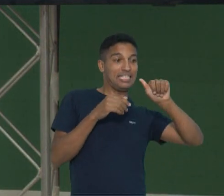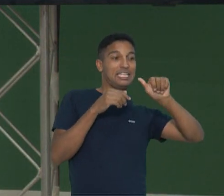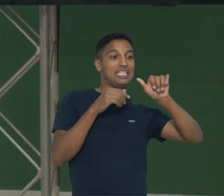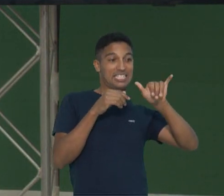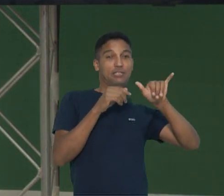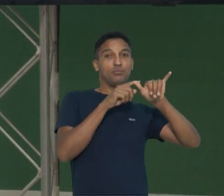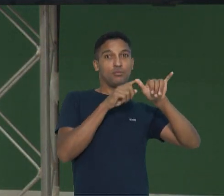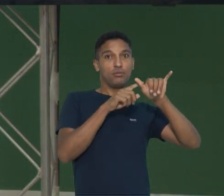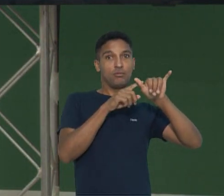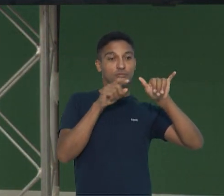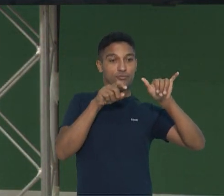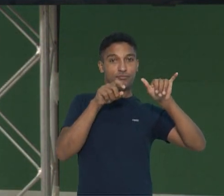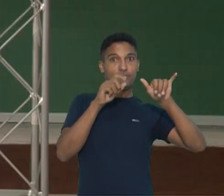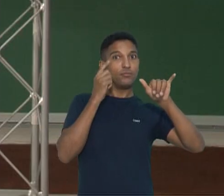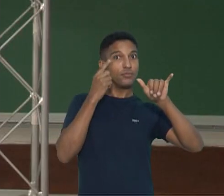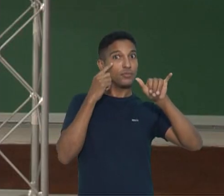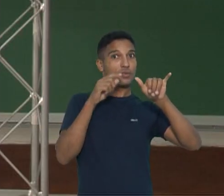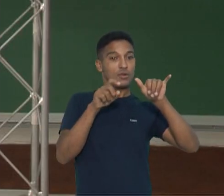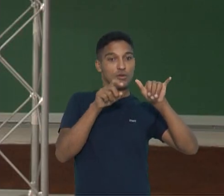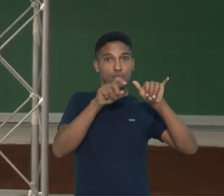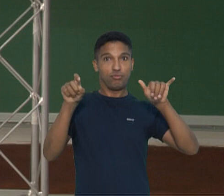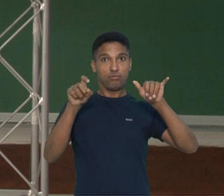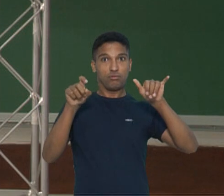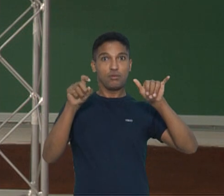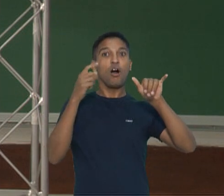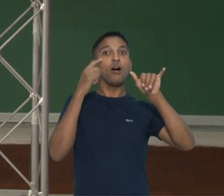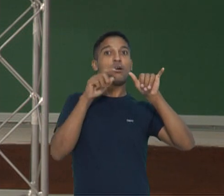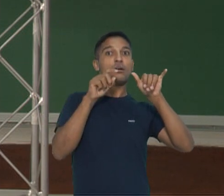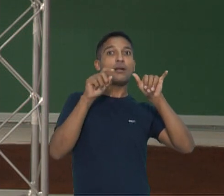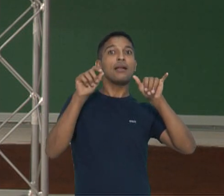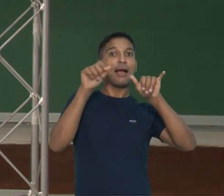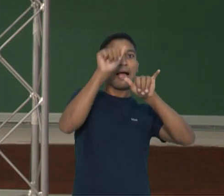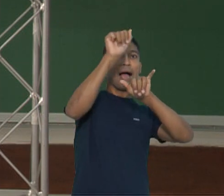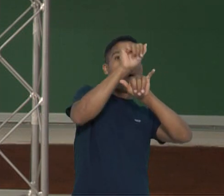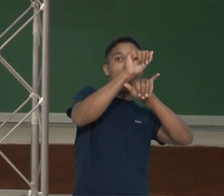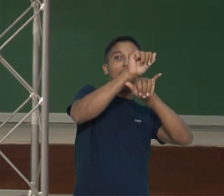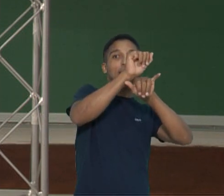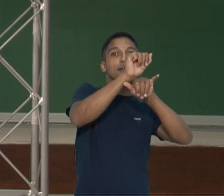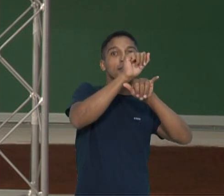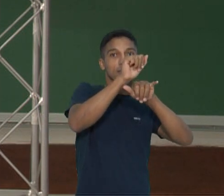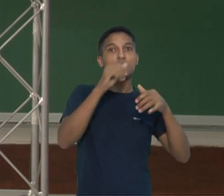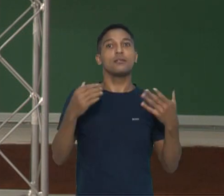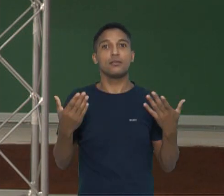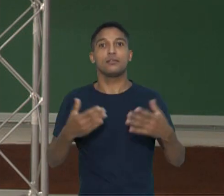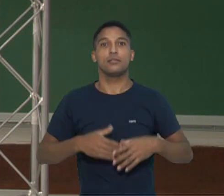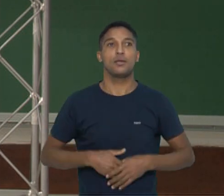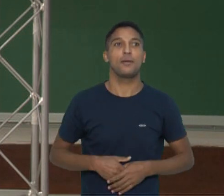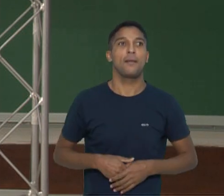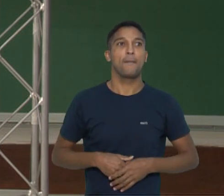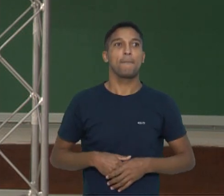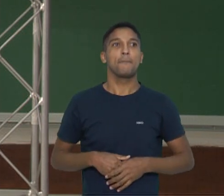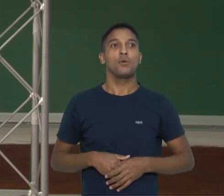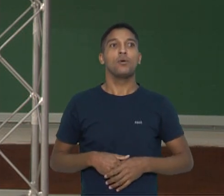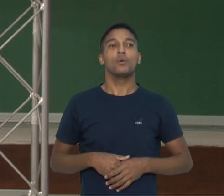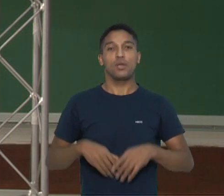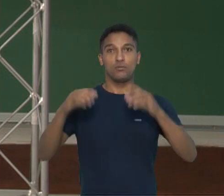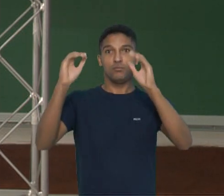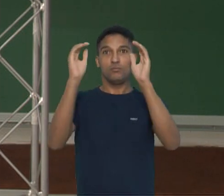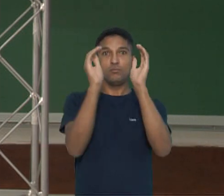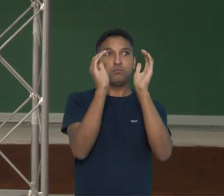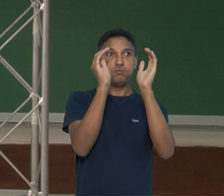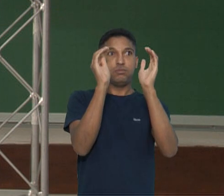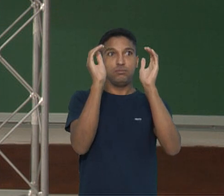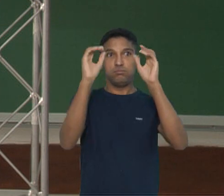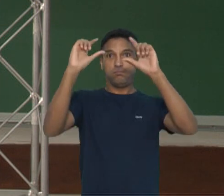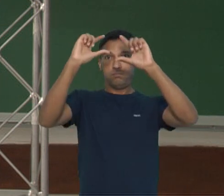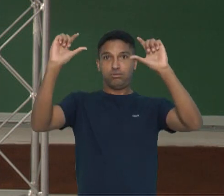eixo A. Então, o que vai mudar na equação da hipérbole são os elementos X e Y que vão